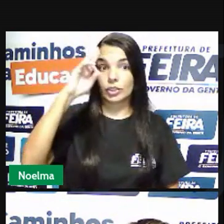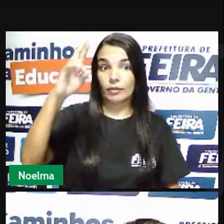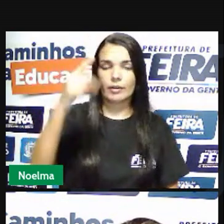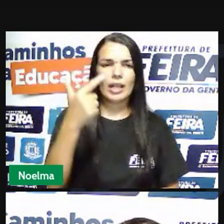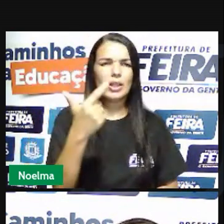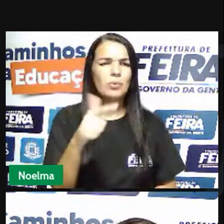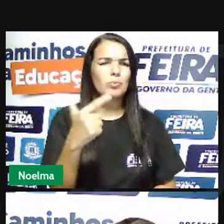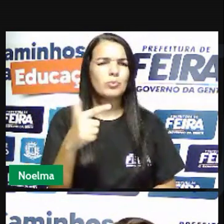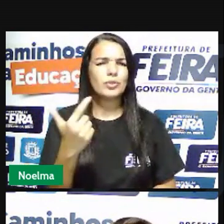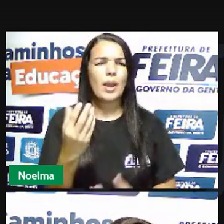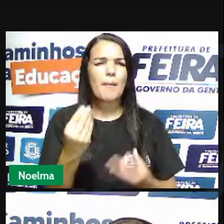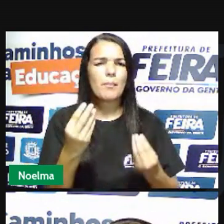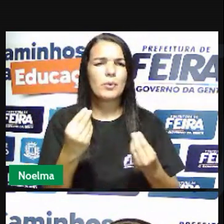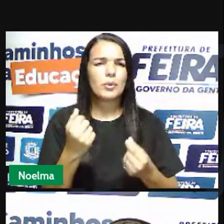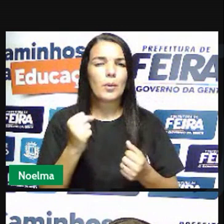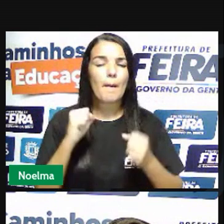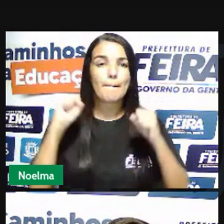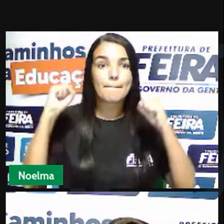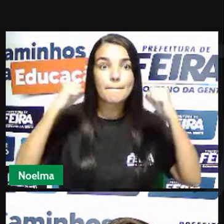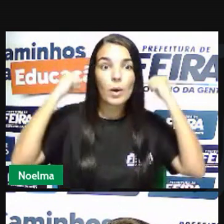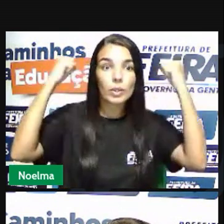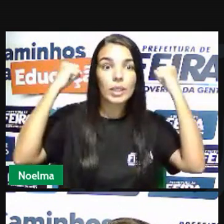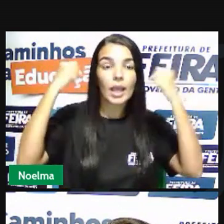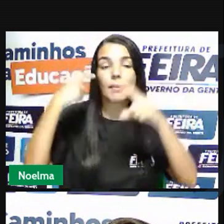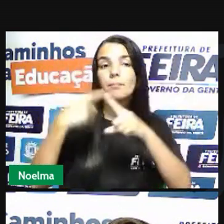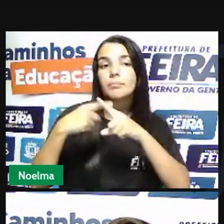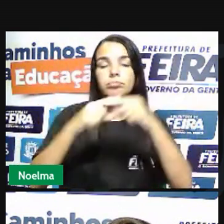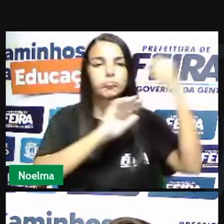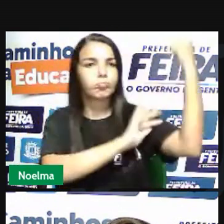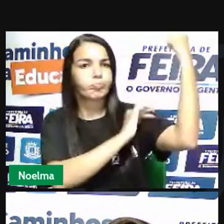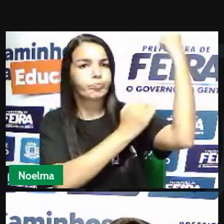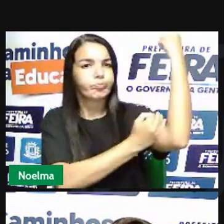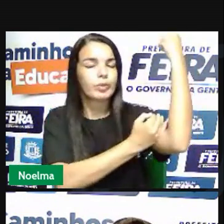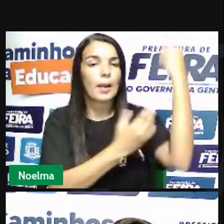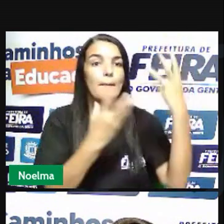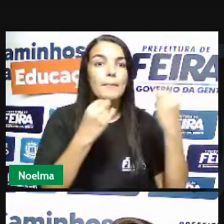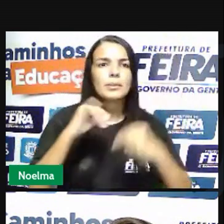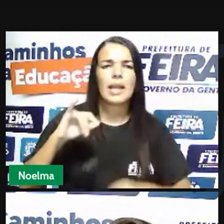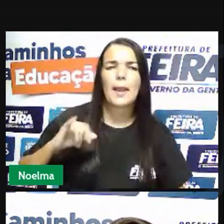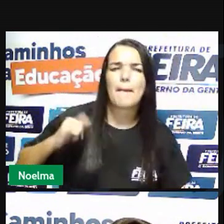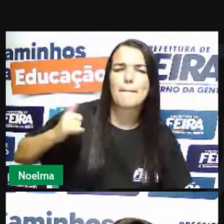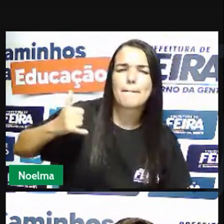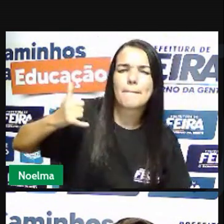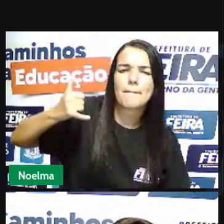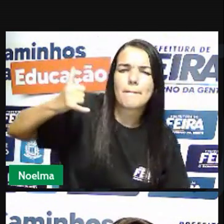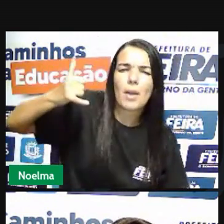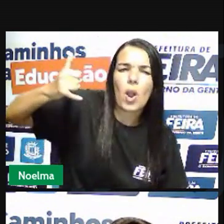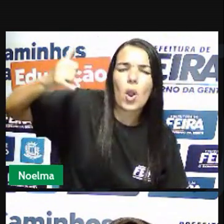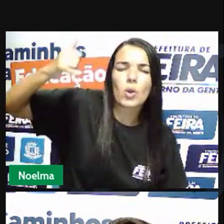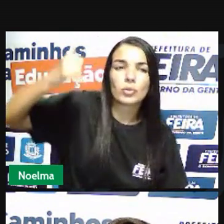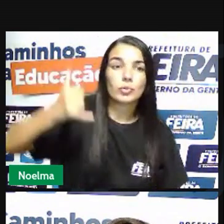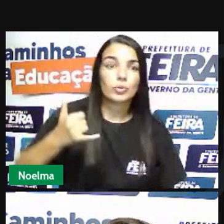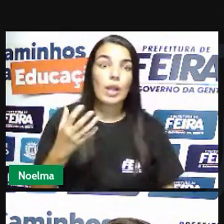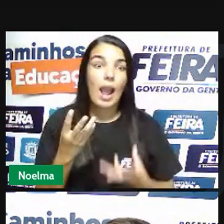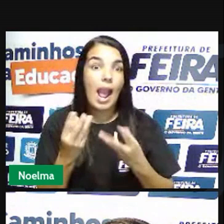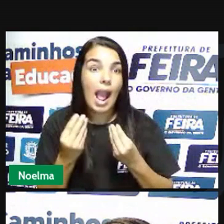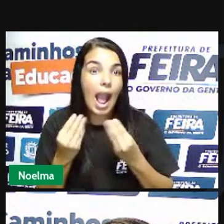liberdade comercial. Tanto que até a indústria, a gente já viu lá desde a